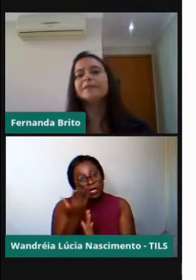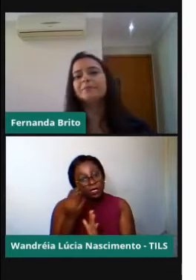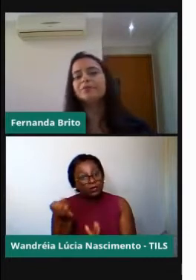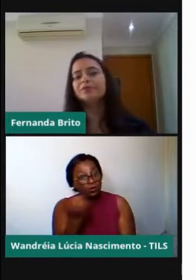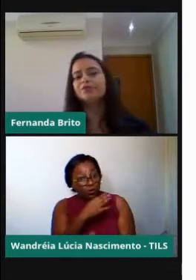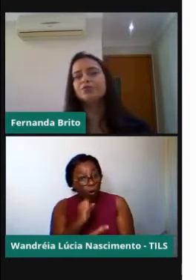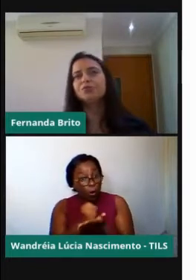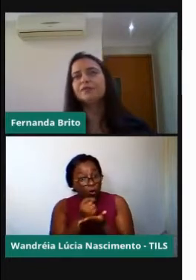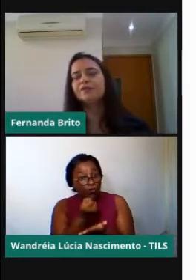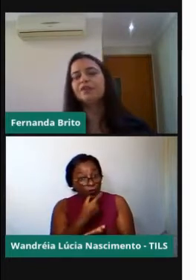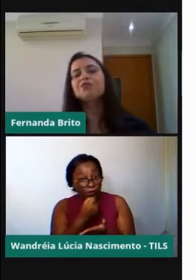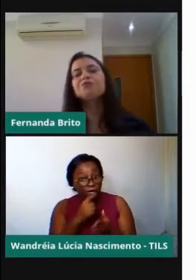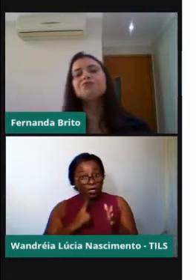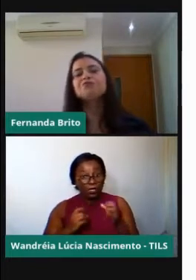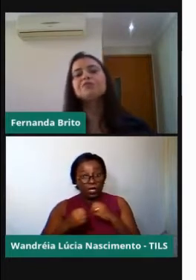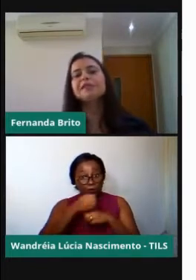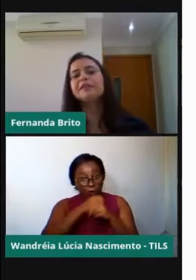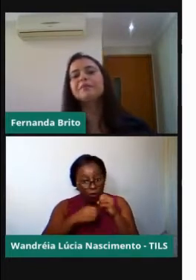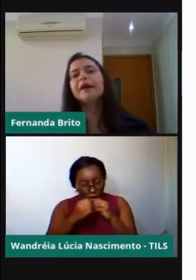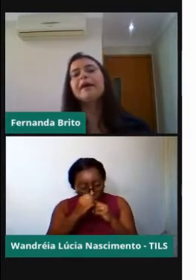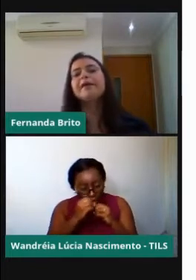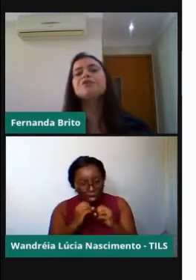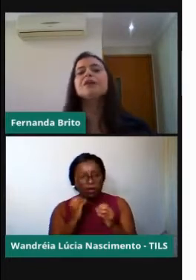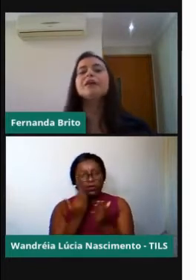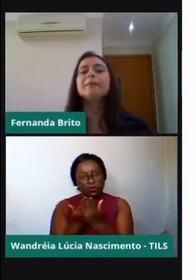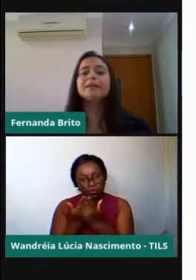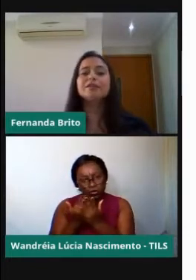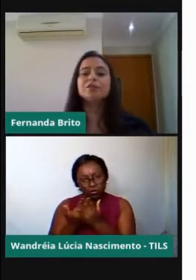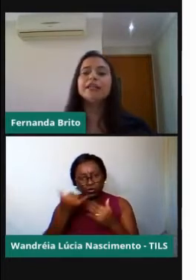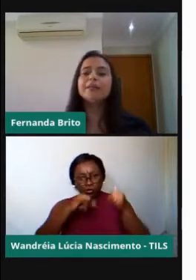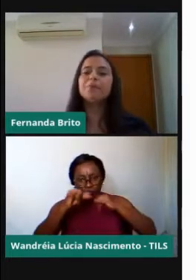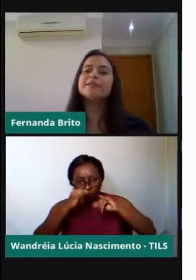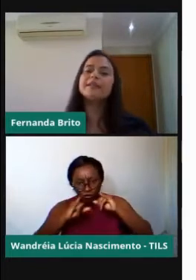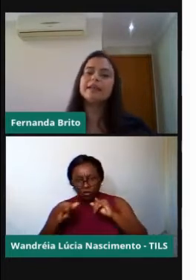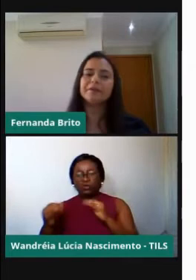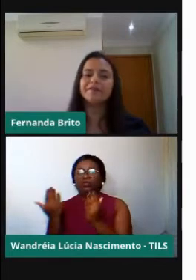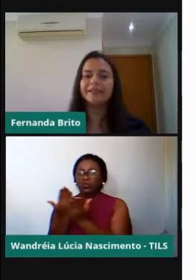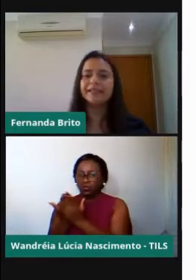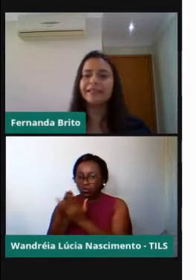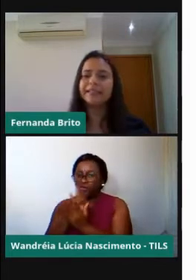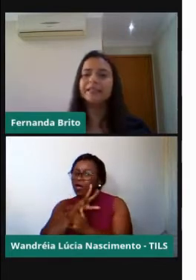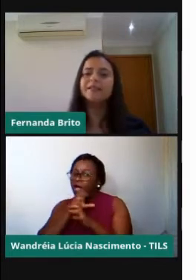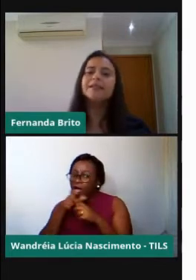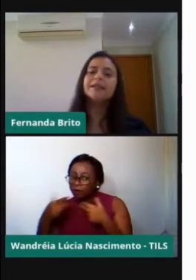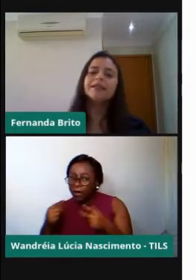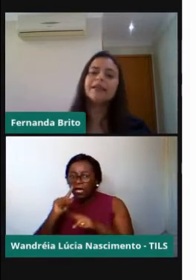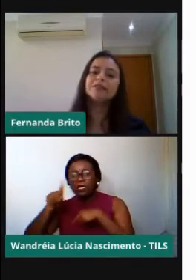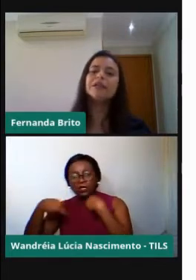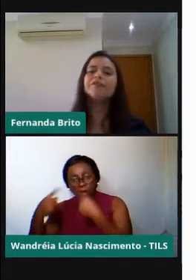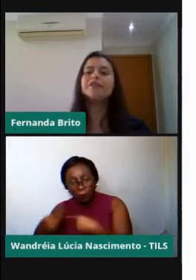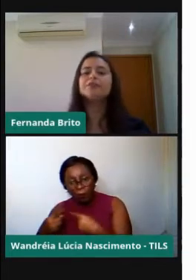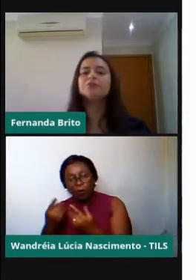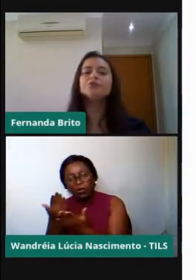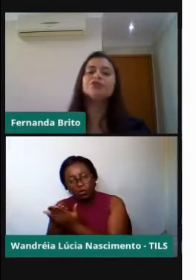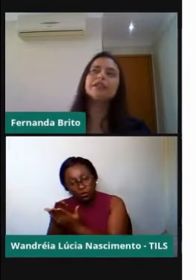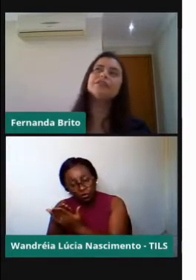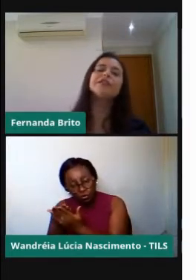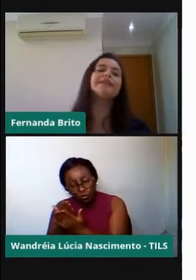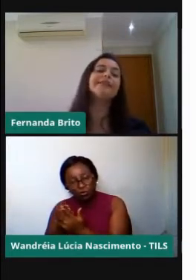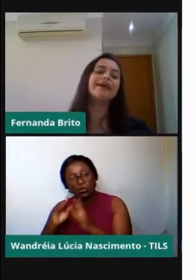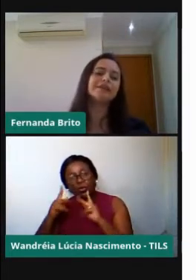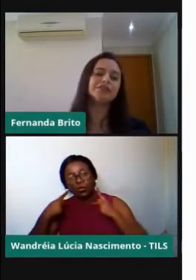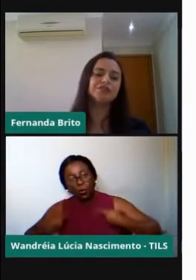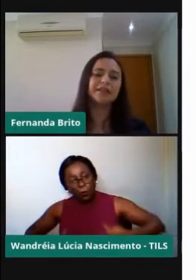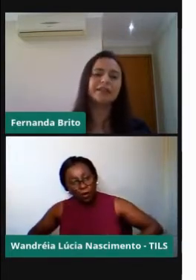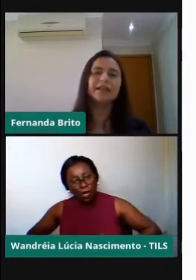molécula, ela vai passar pelos estudos in vitro, estudos em animais, para só depois ela ir para a fase clínica, e aí eu tenho fase 1, 2, 3,